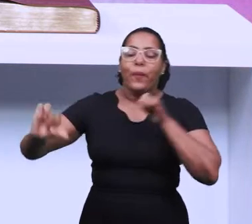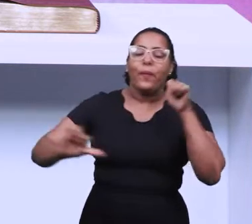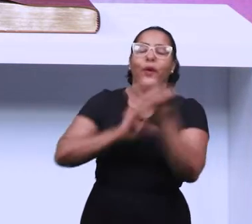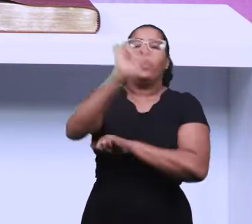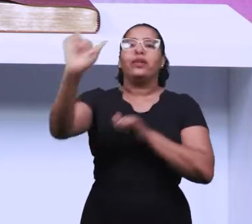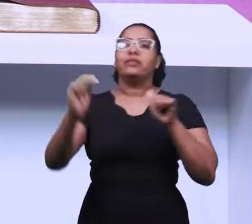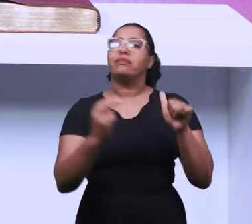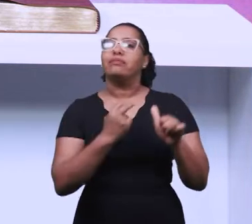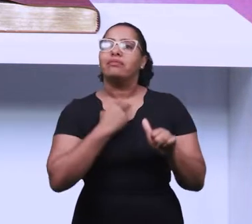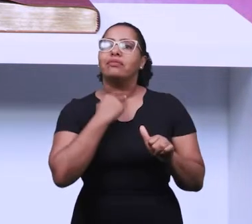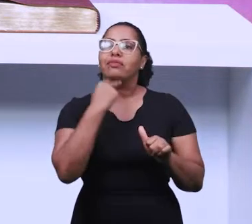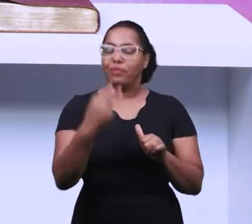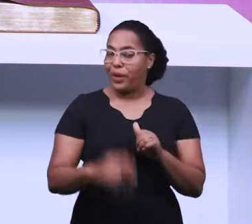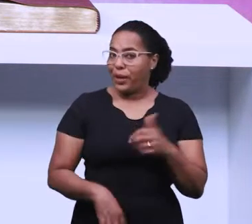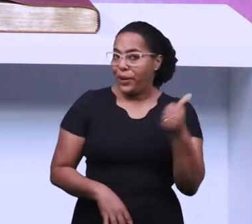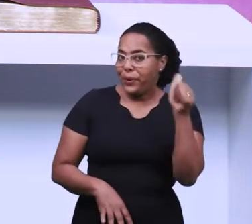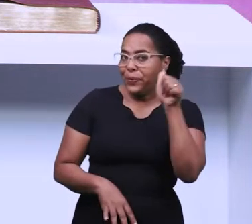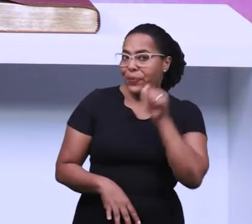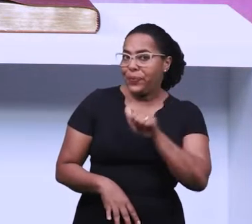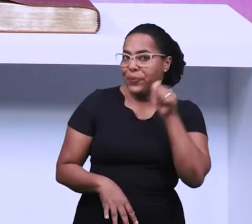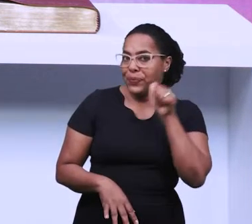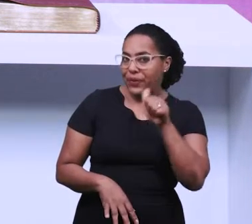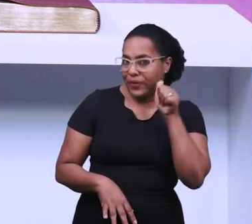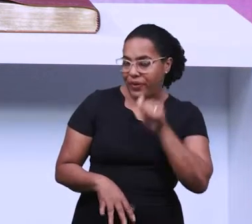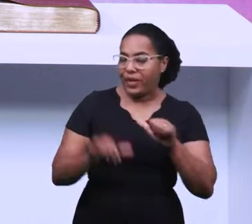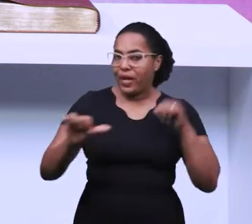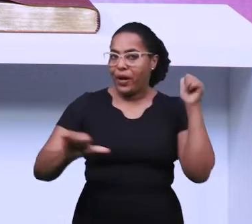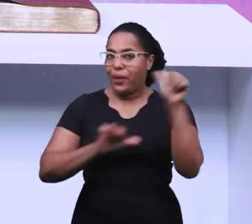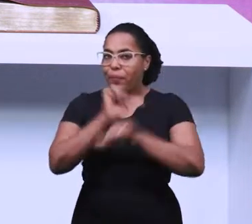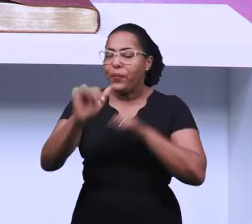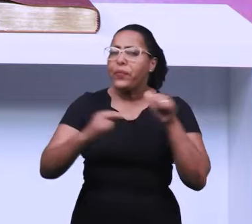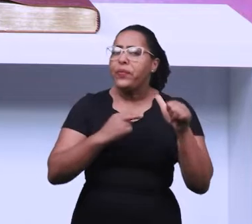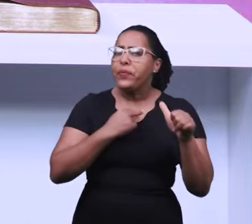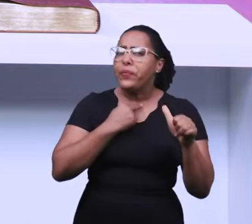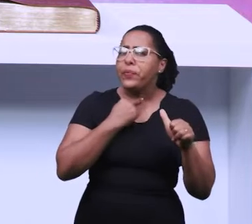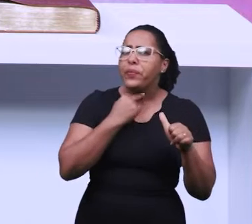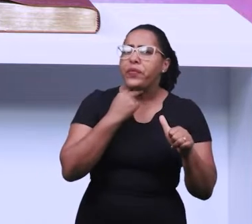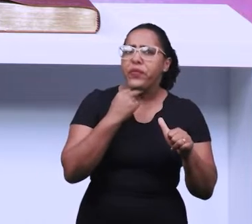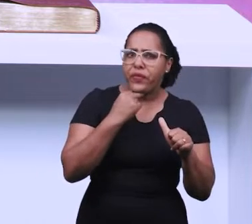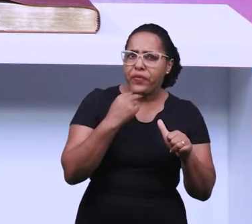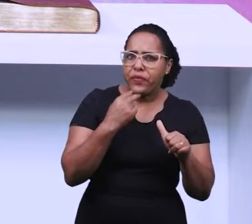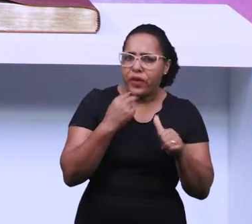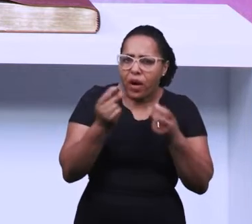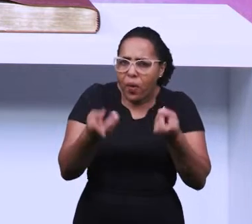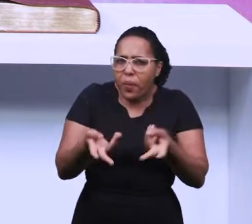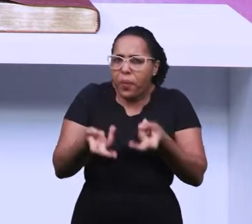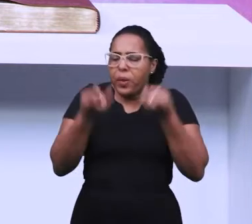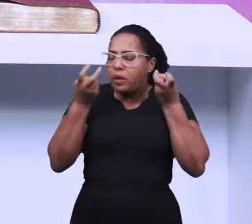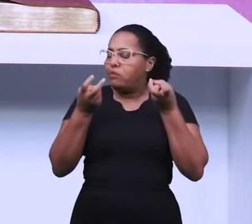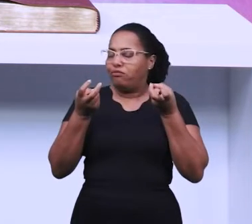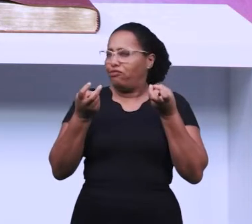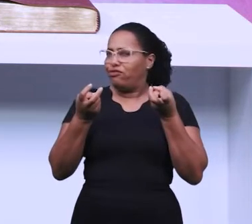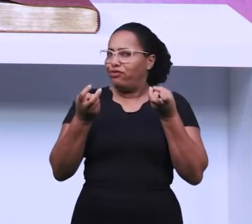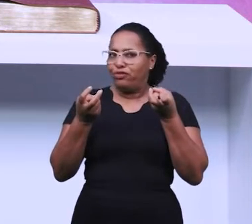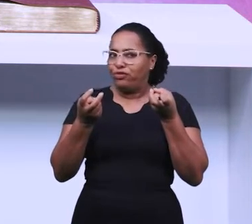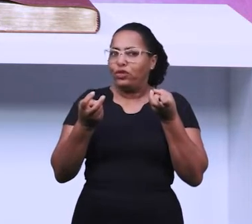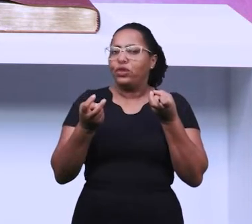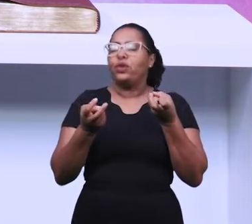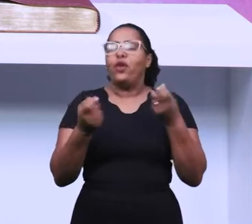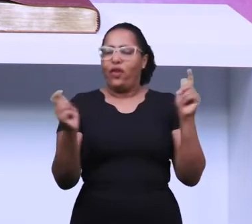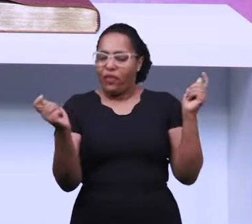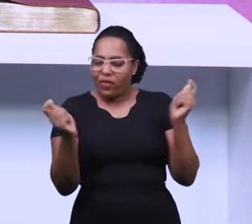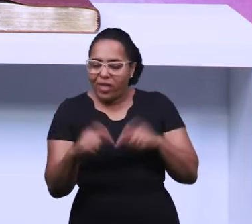vocal. Para a menina, essa muda vocal, ela não é tão perceptível.